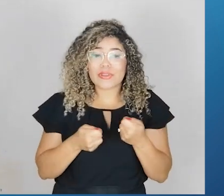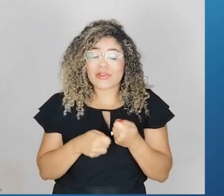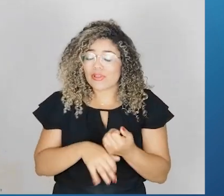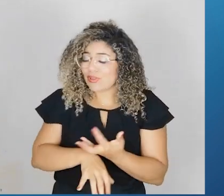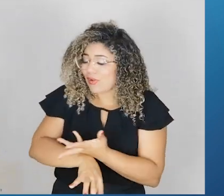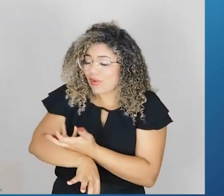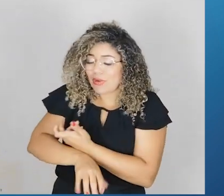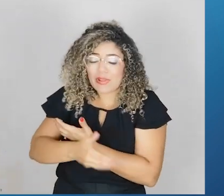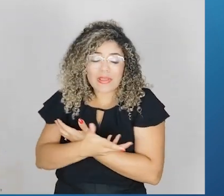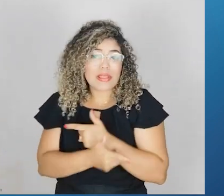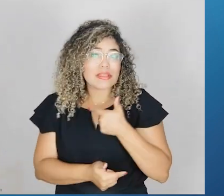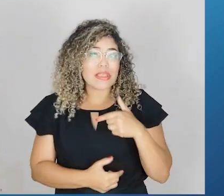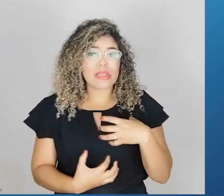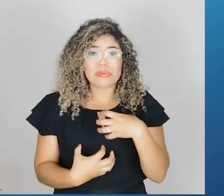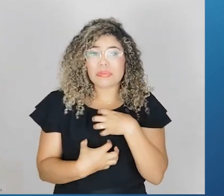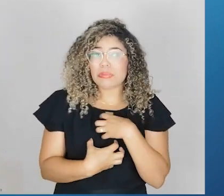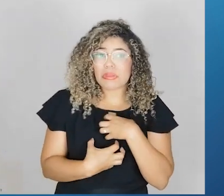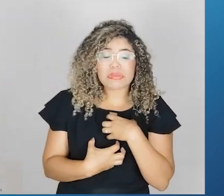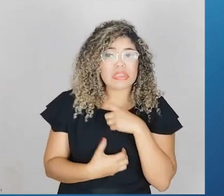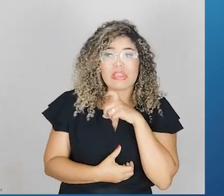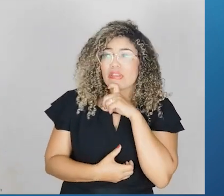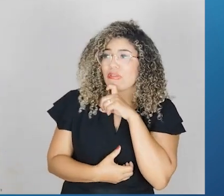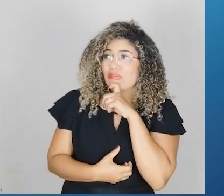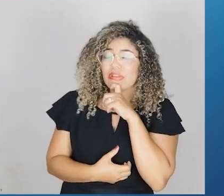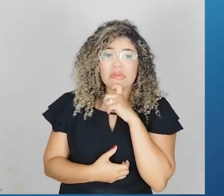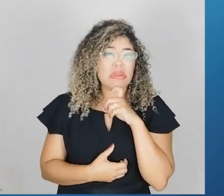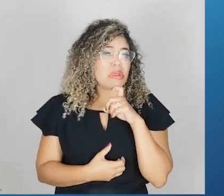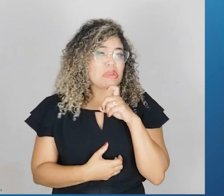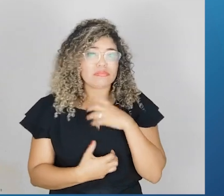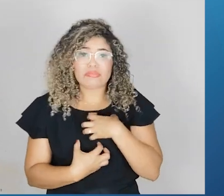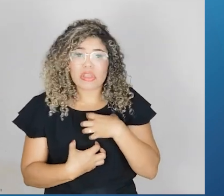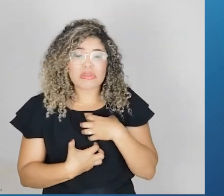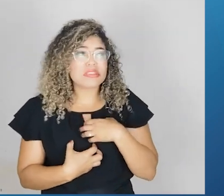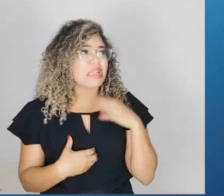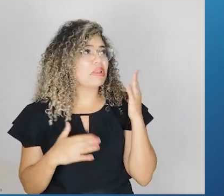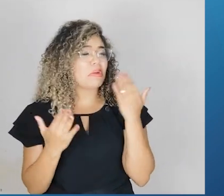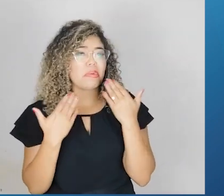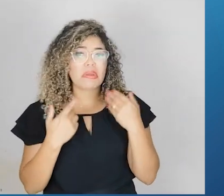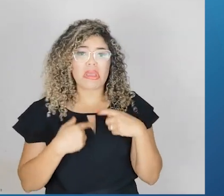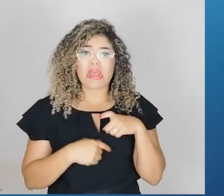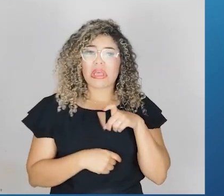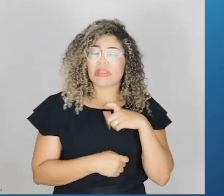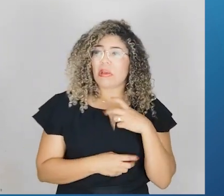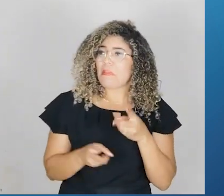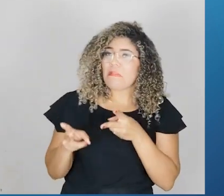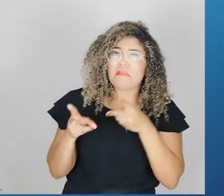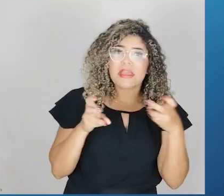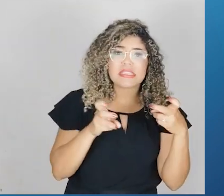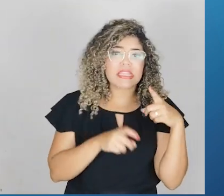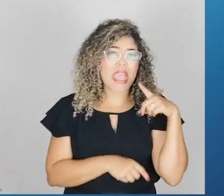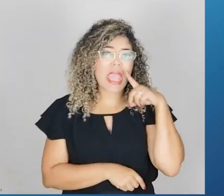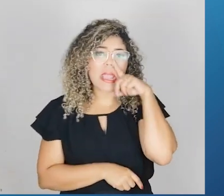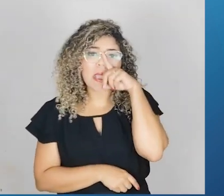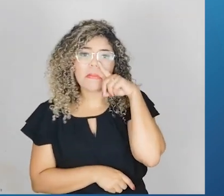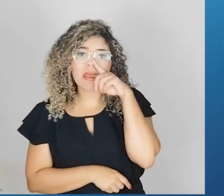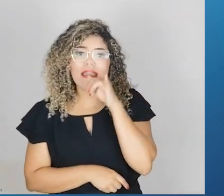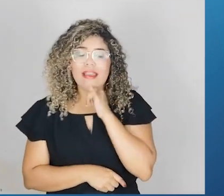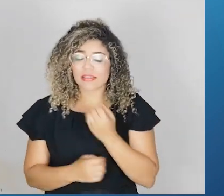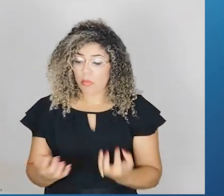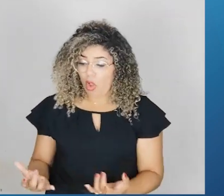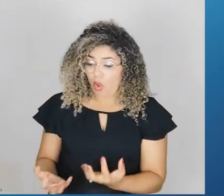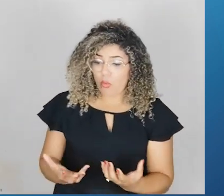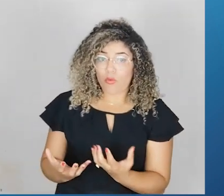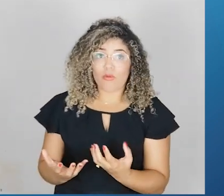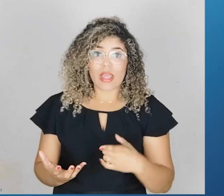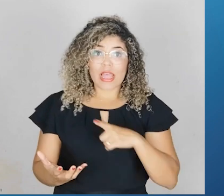sensações. Muitas vezes não sente frio, não sente calor, não sente perigo. Então, estar próximo de uma chama não tem